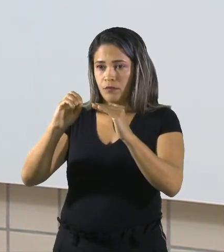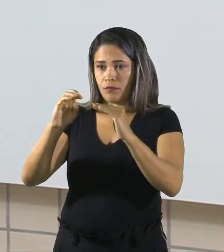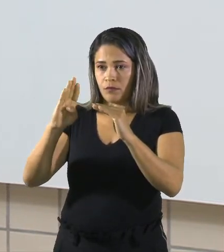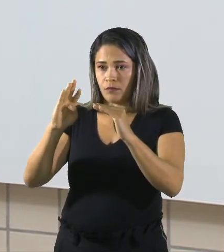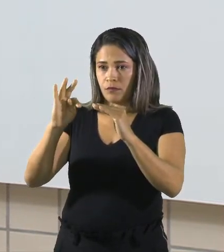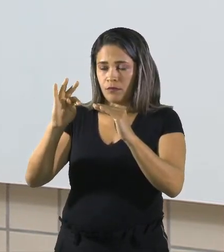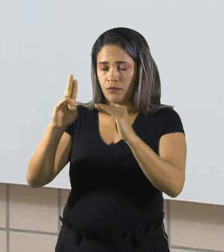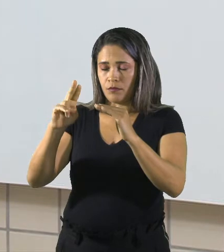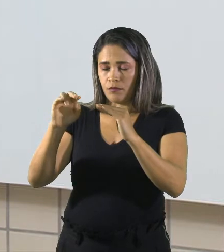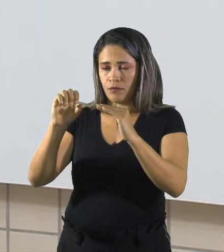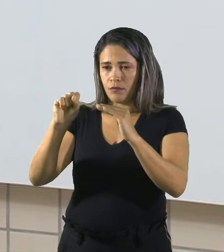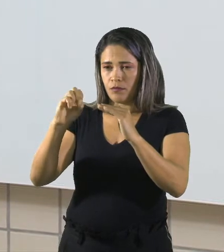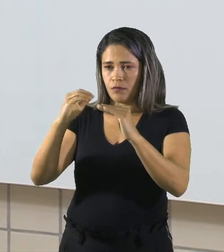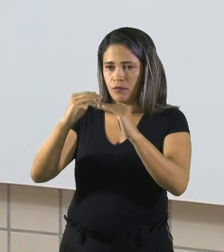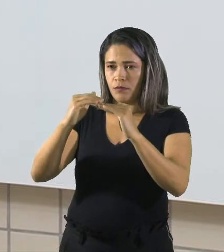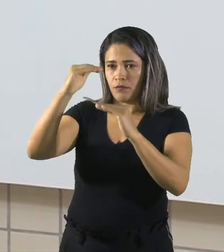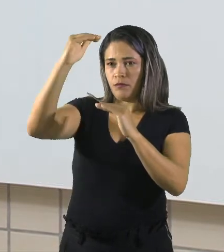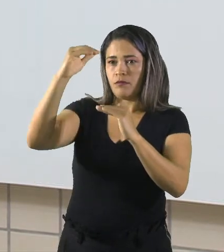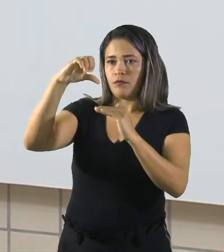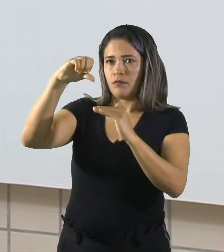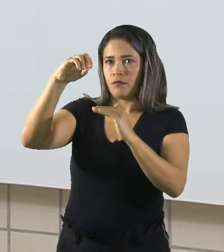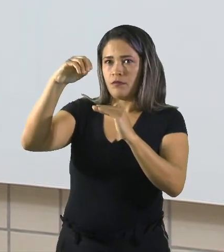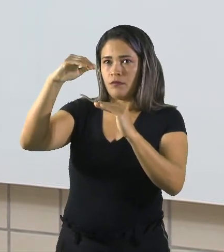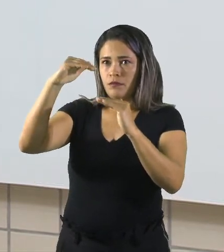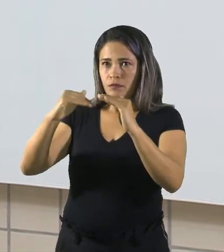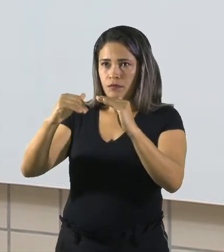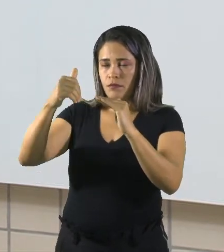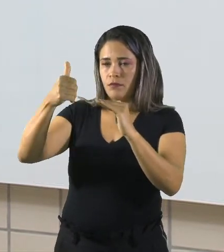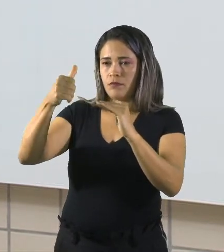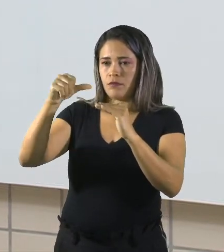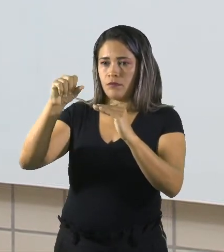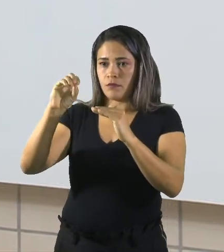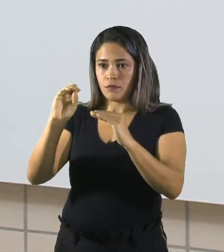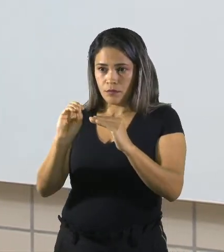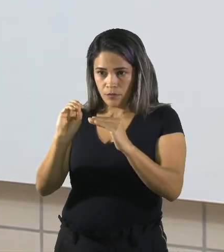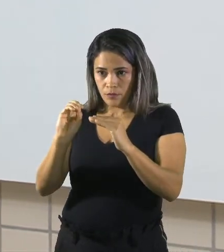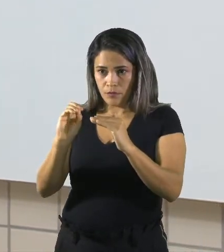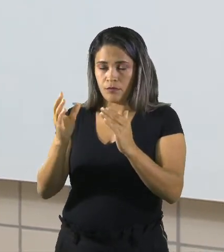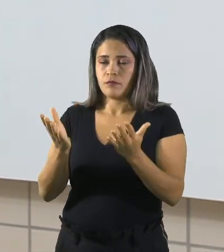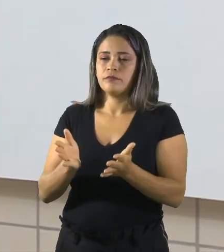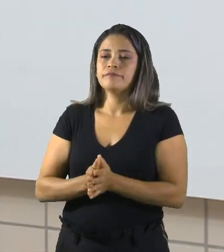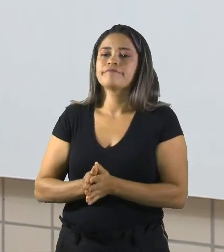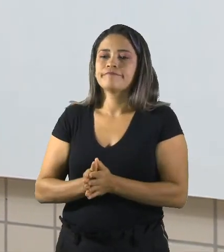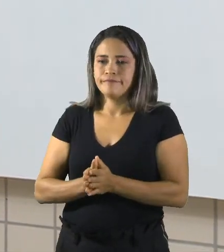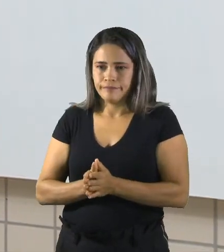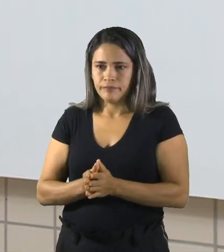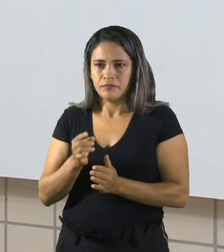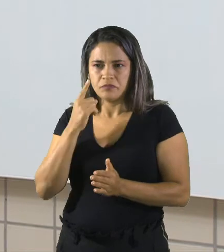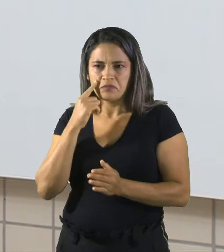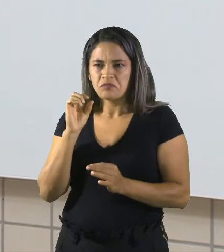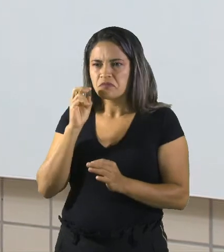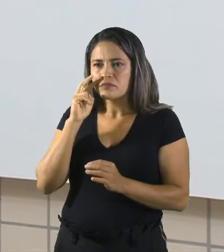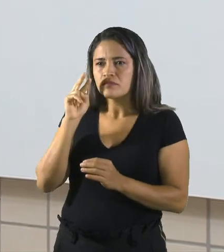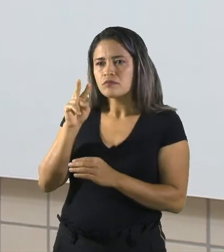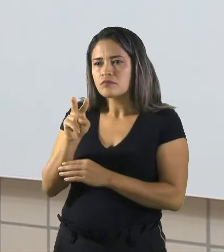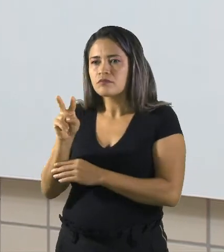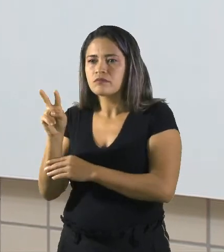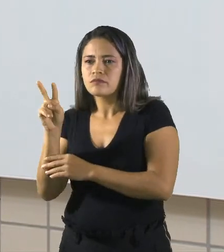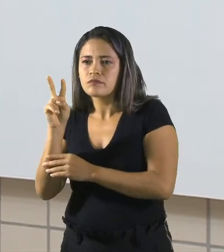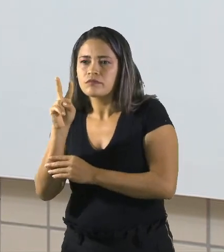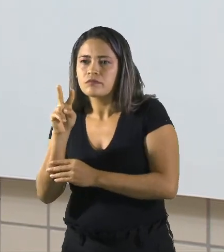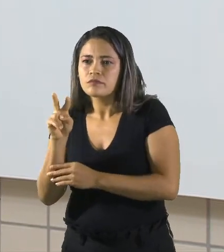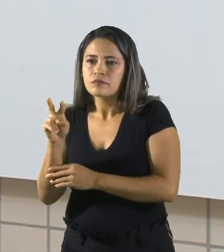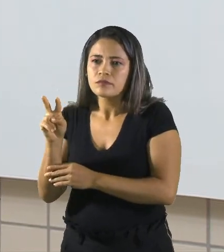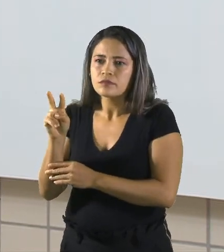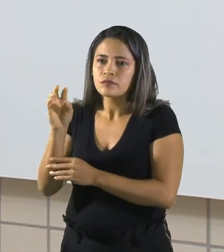é quando ele é maior do que 90 e menor do que 180. A gente vai só olhar para as medidas dos ângulos, que estão dadas em